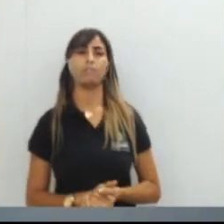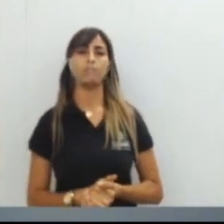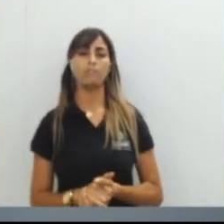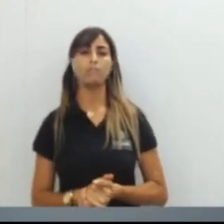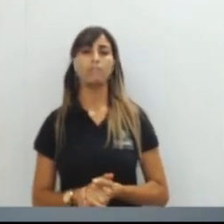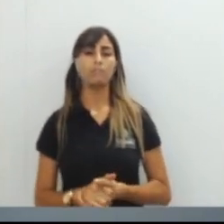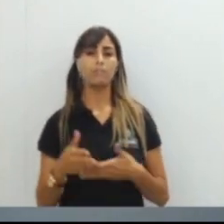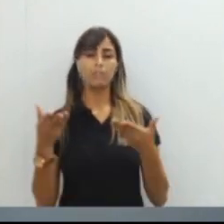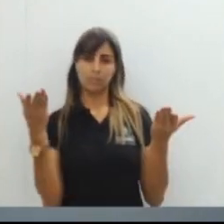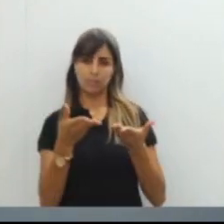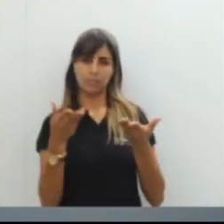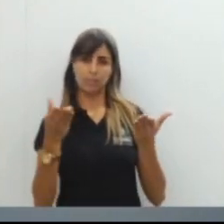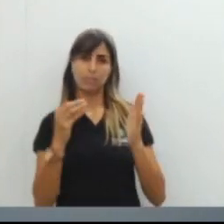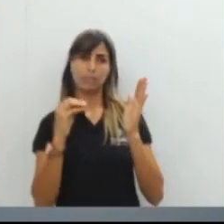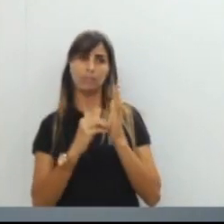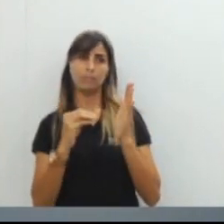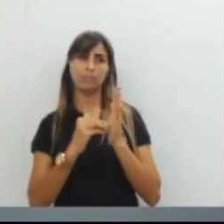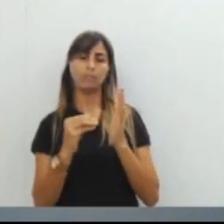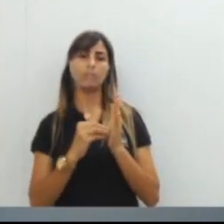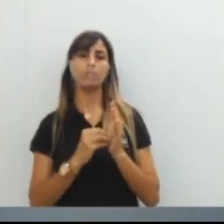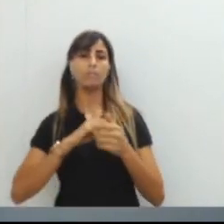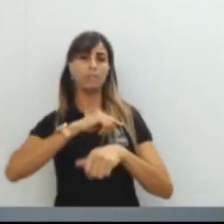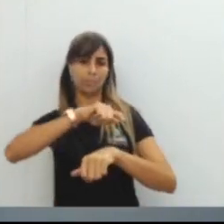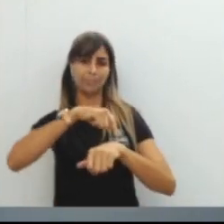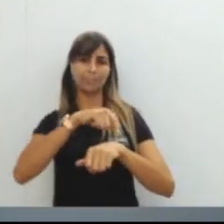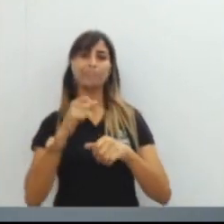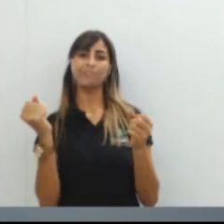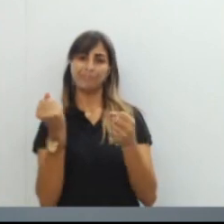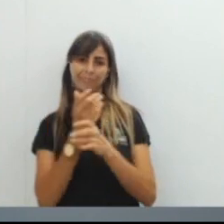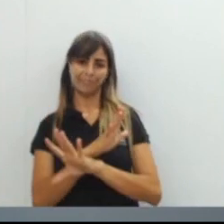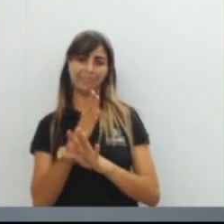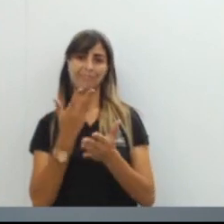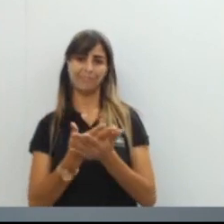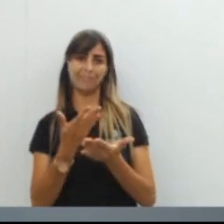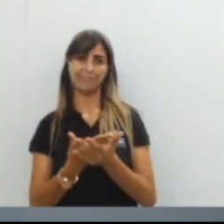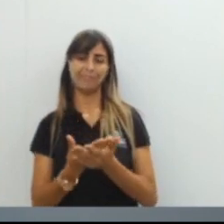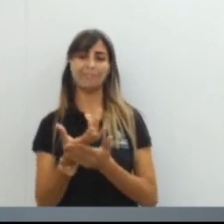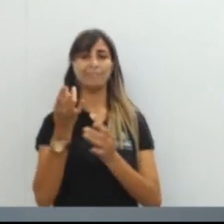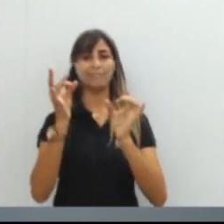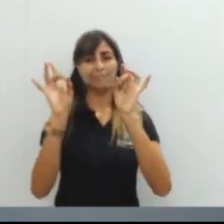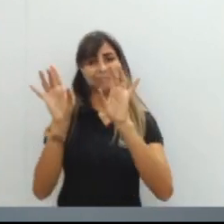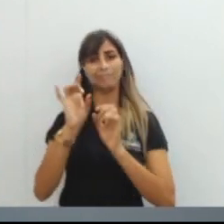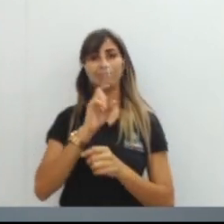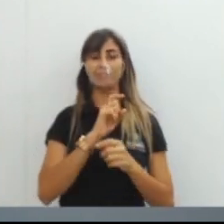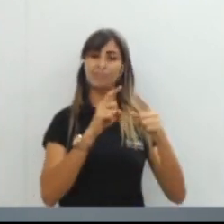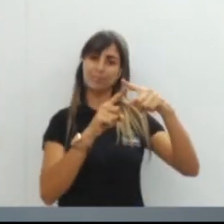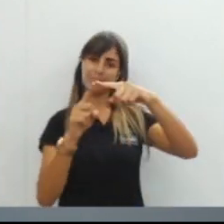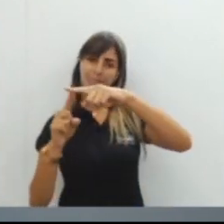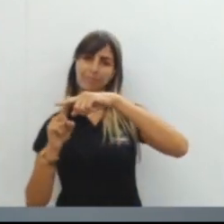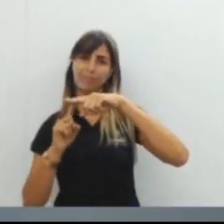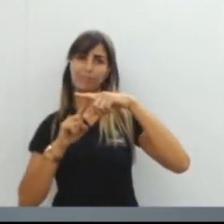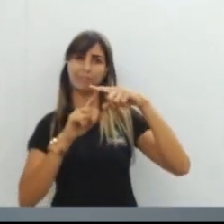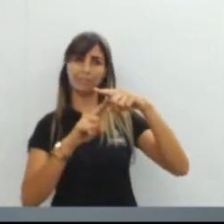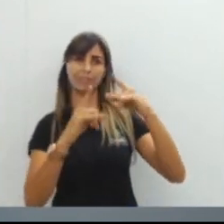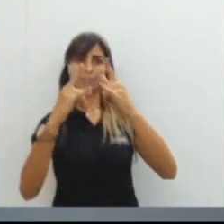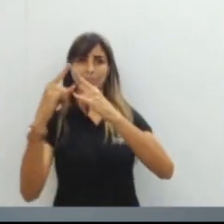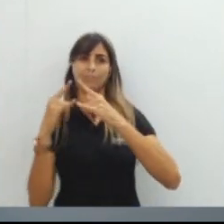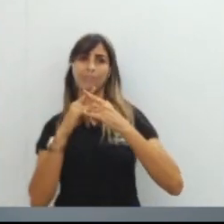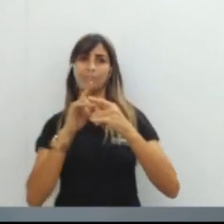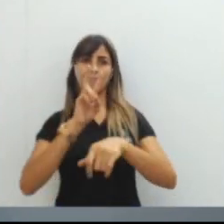chegar agora, faltando poucos minutos para terminar a nossa aula, né? Nos tipos de unidade de conservação, que a gente vai